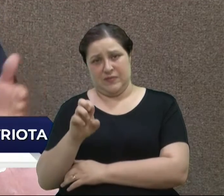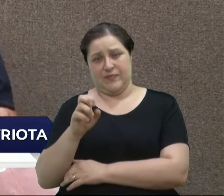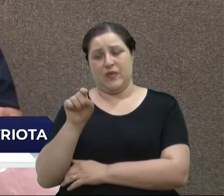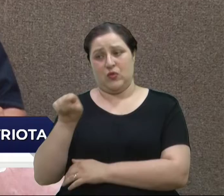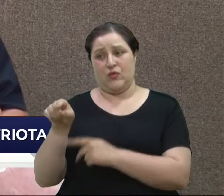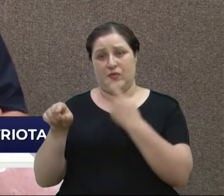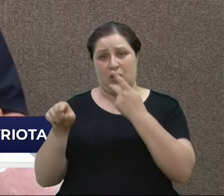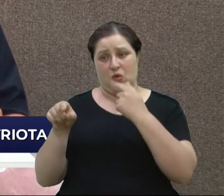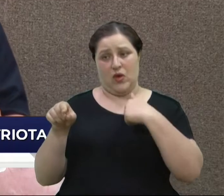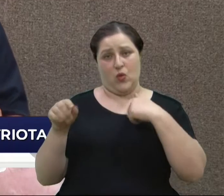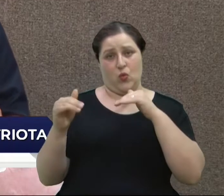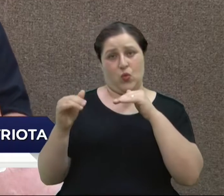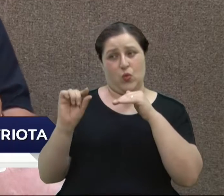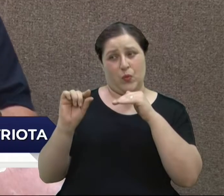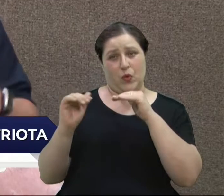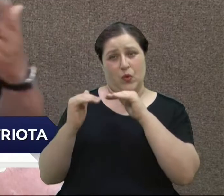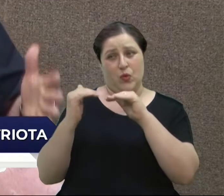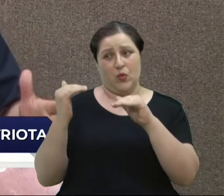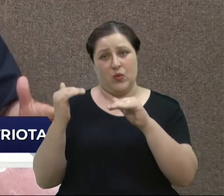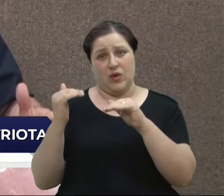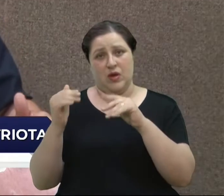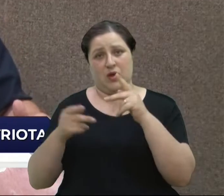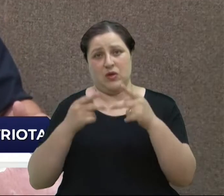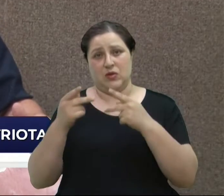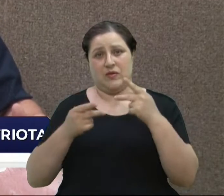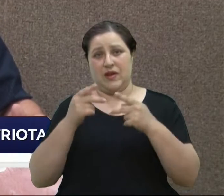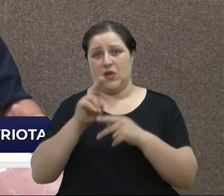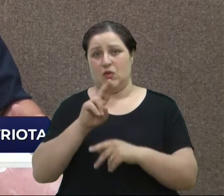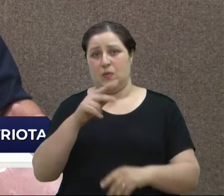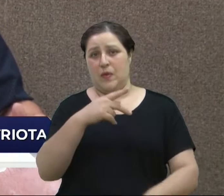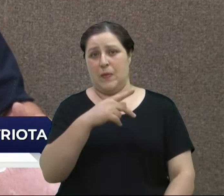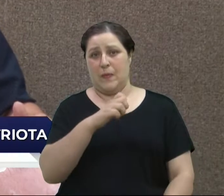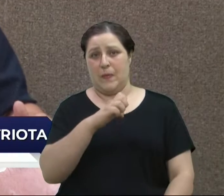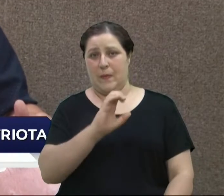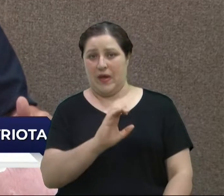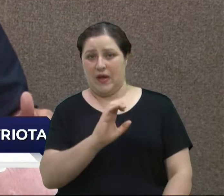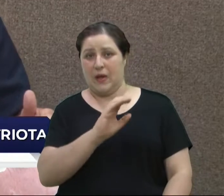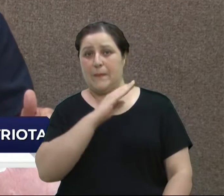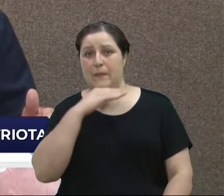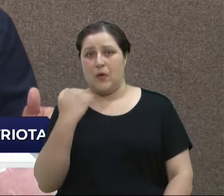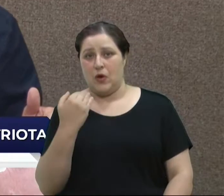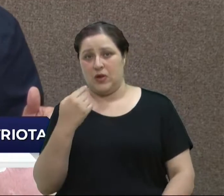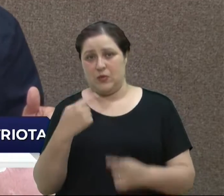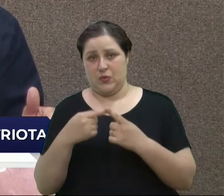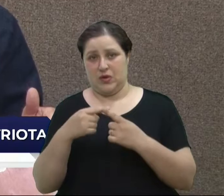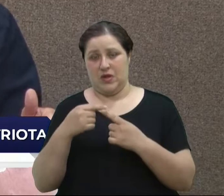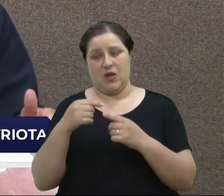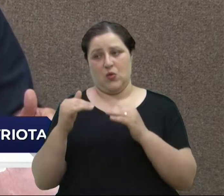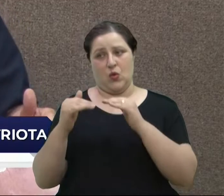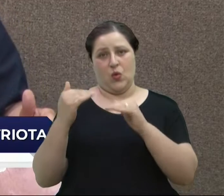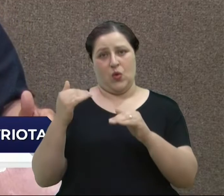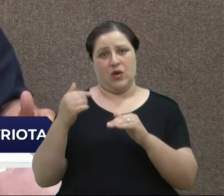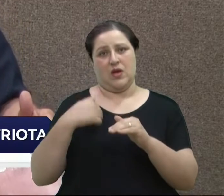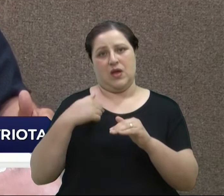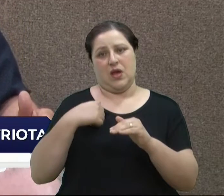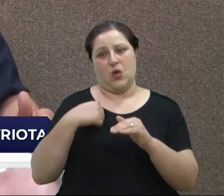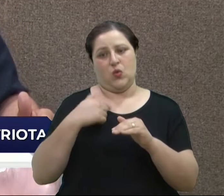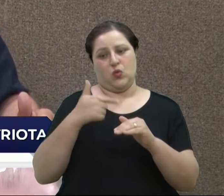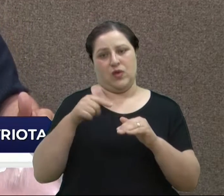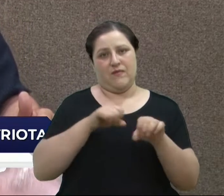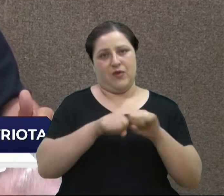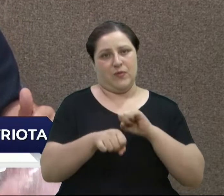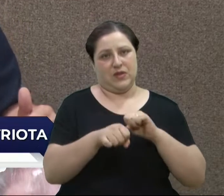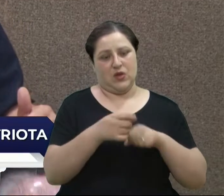discordar um pouco do senhor na questão de chamar de PEC da morte, porque eu aprendi desde pequeno, não sou formado em economia,